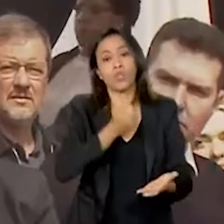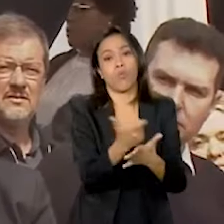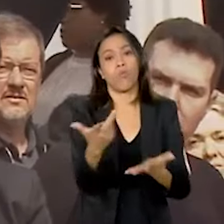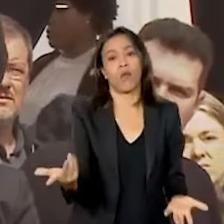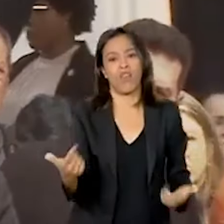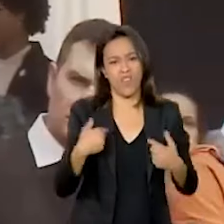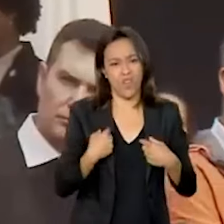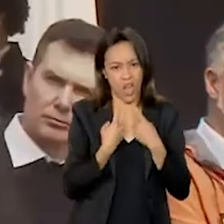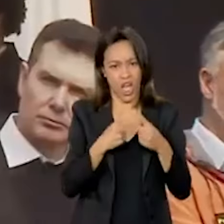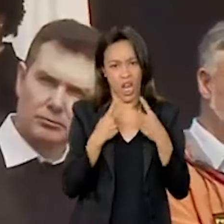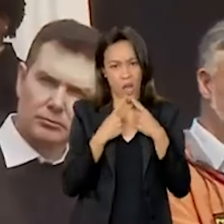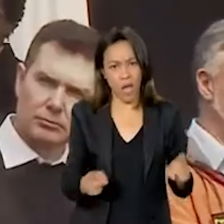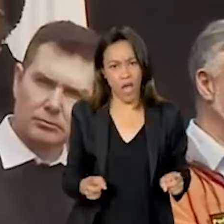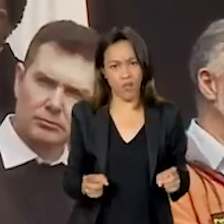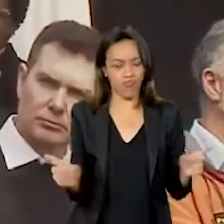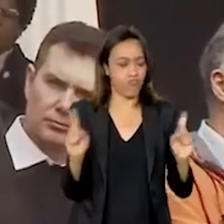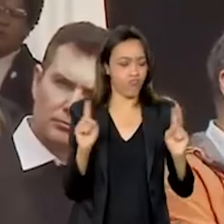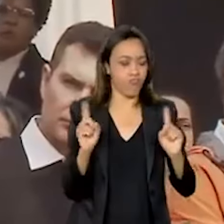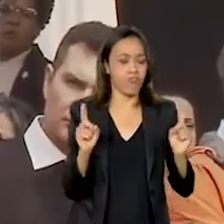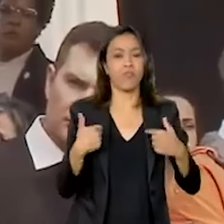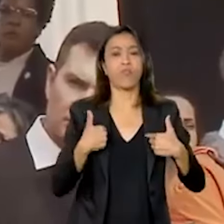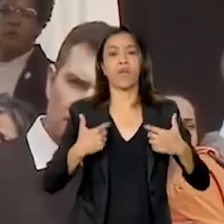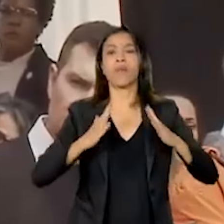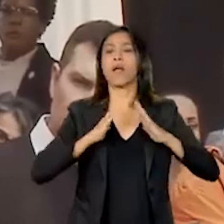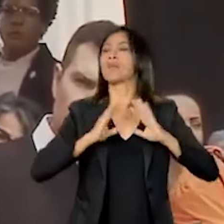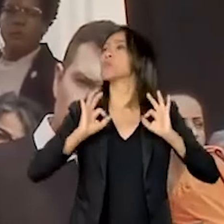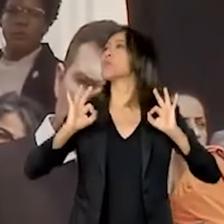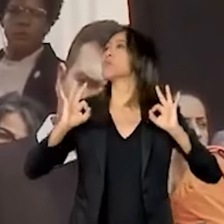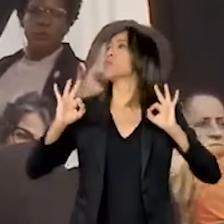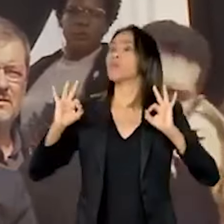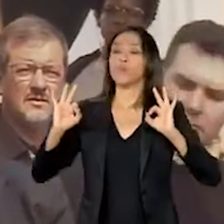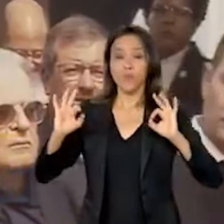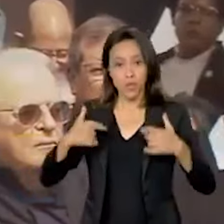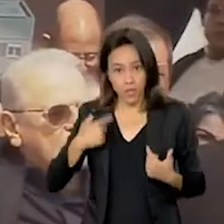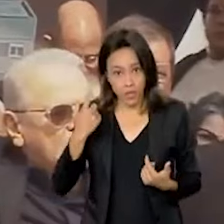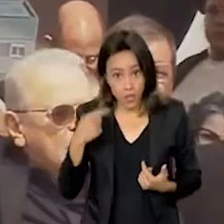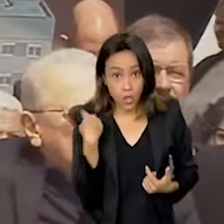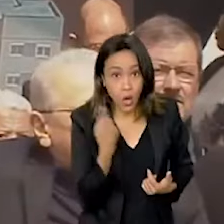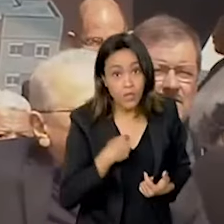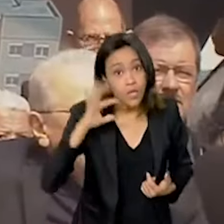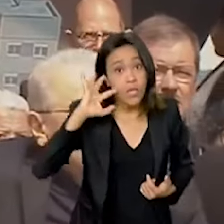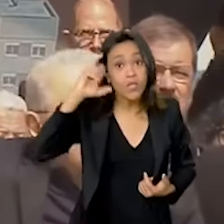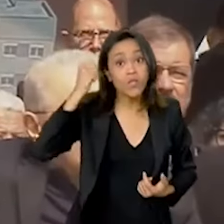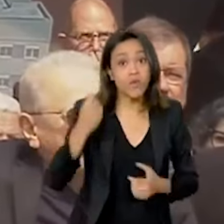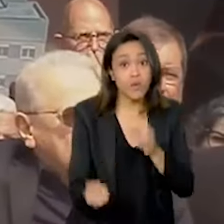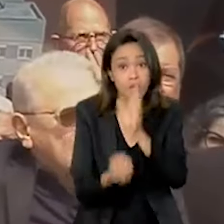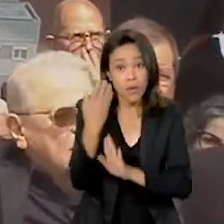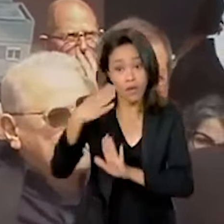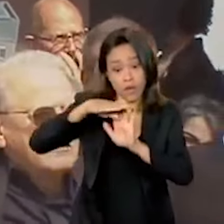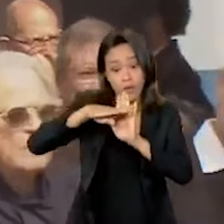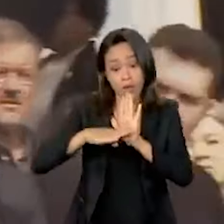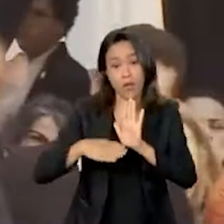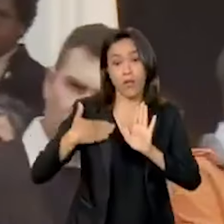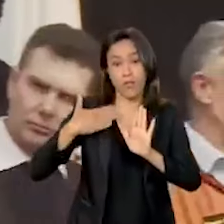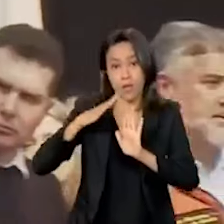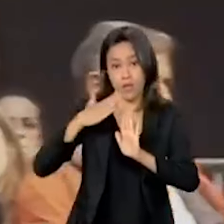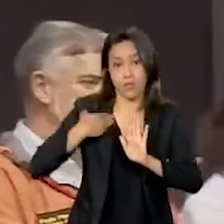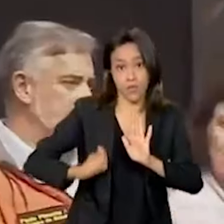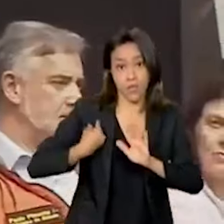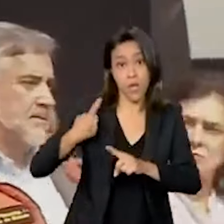nunca reclamei, porque eu estava no paraíso. E quando nós decidimos fazer o Minha Casa Minha Vida, é porque